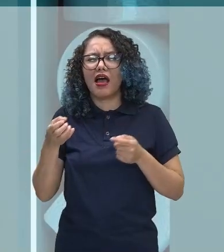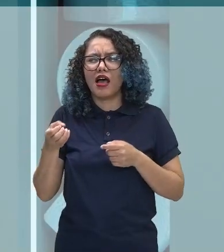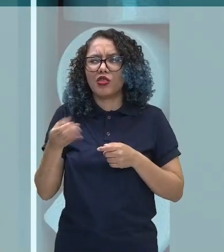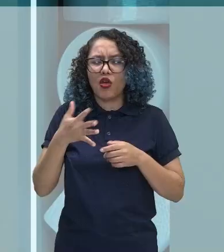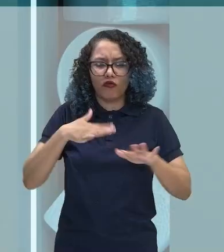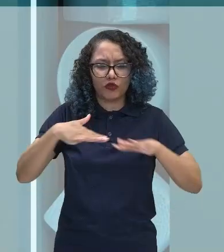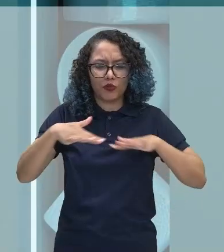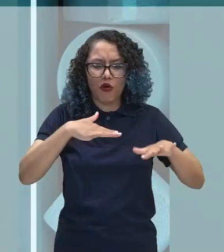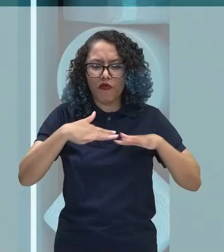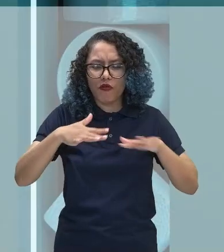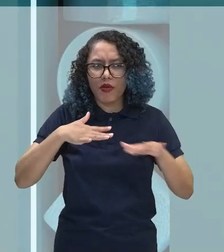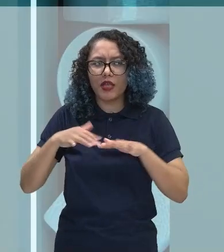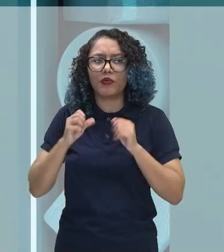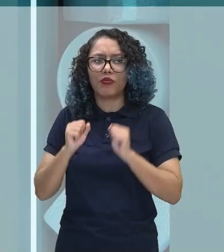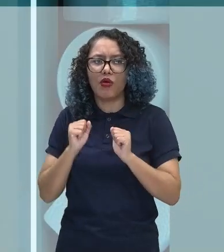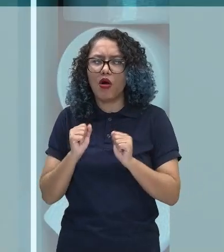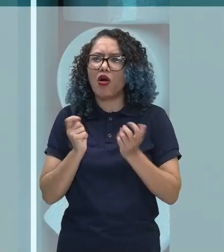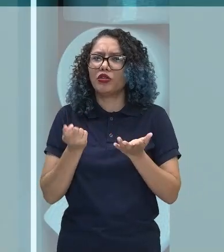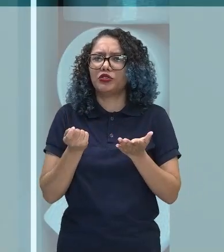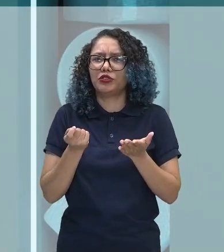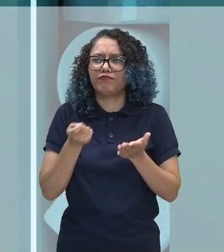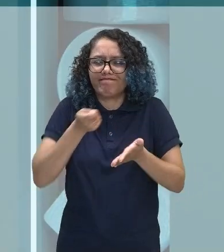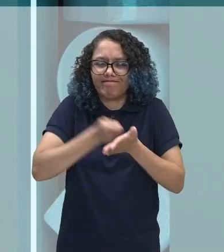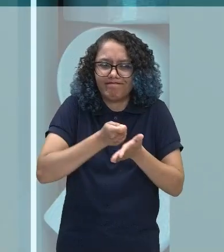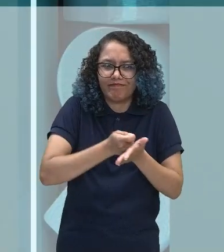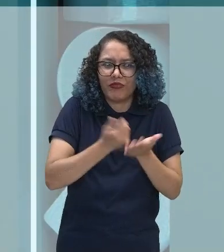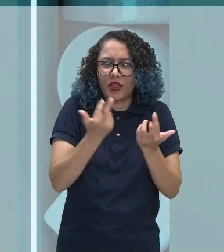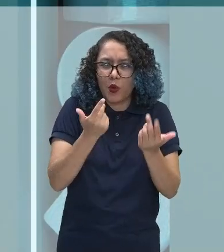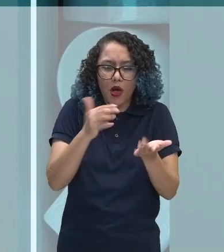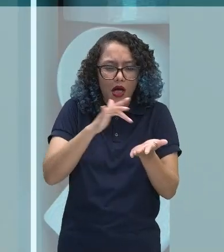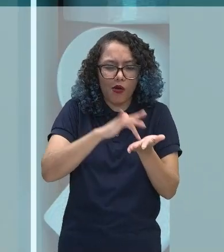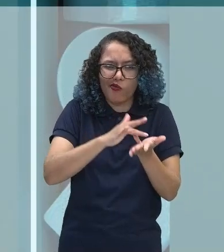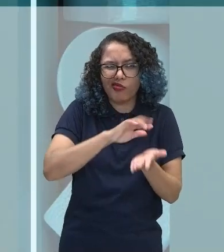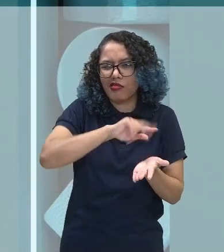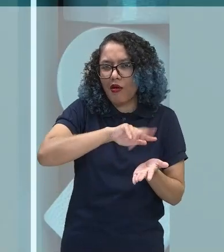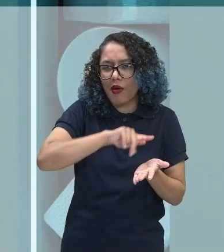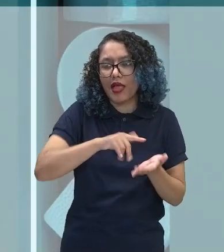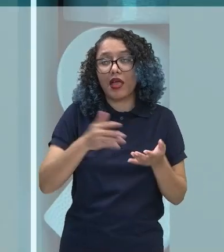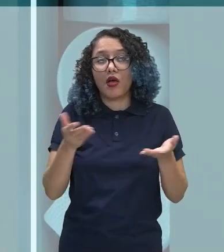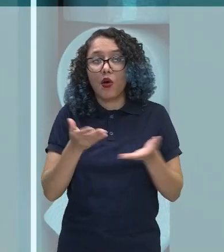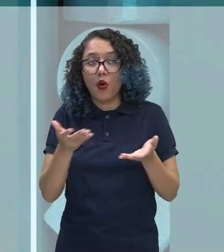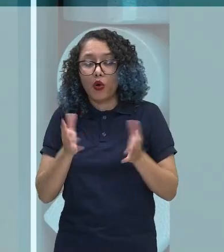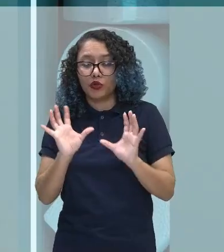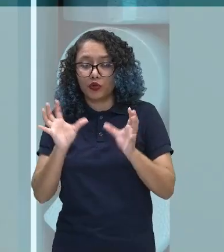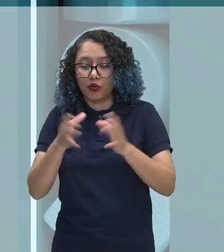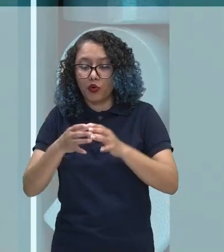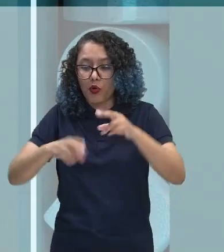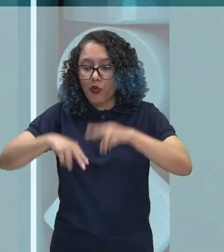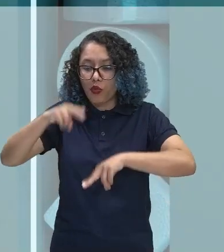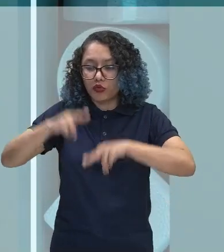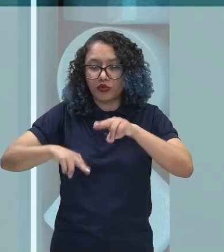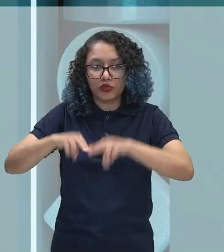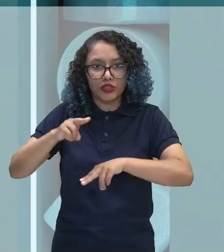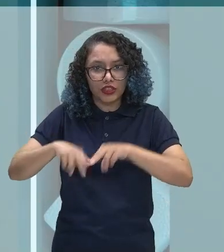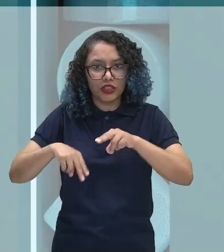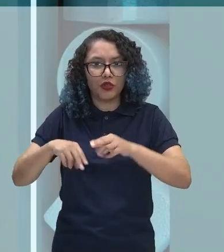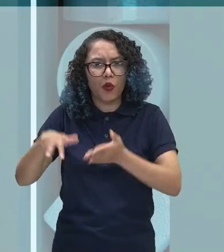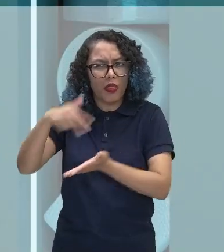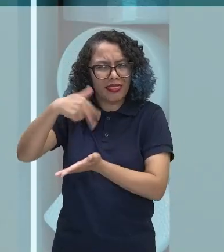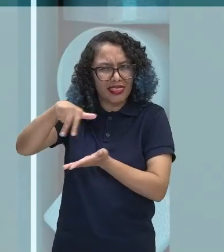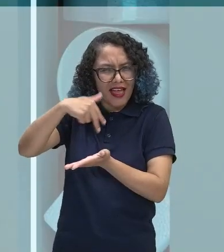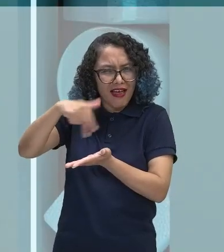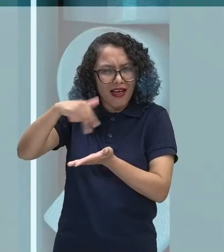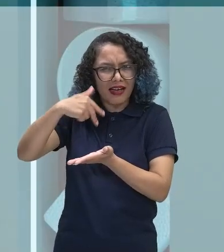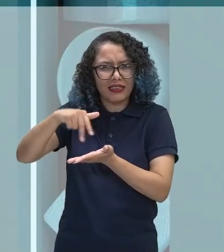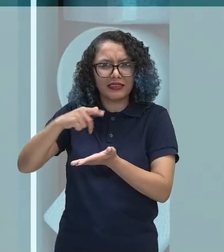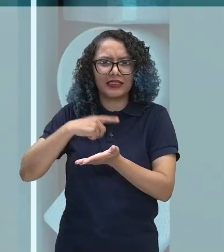tem aquela rigidez do balé clássico. Hoje em dia, existem as quadrilhas, que tem muito humor, certo?